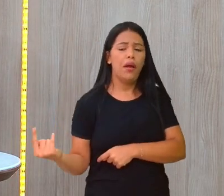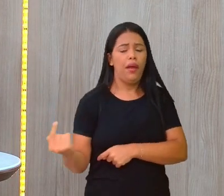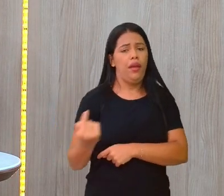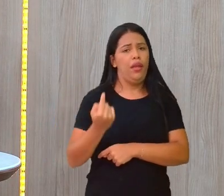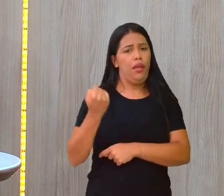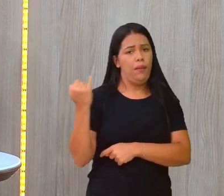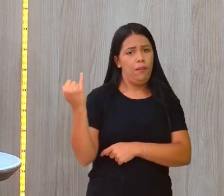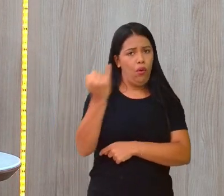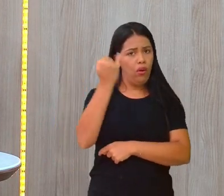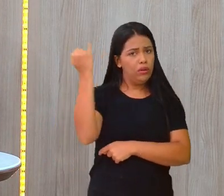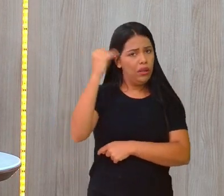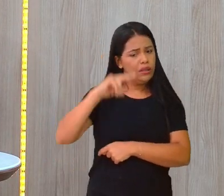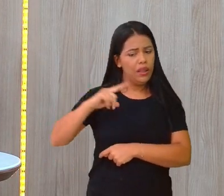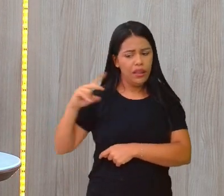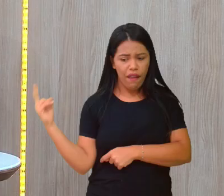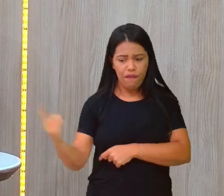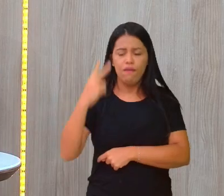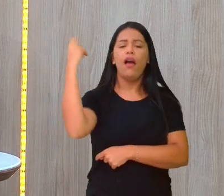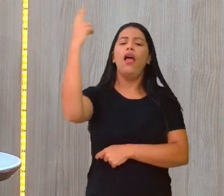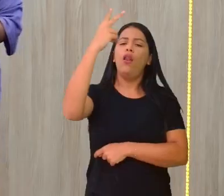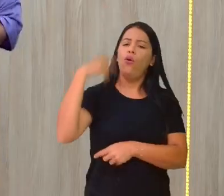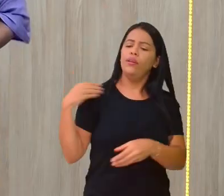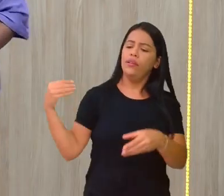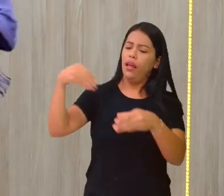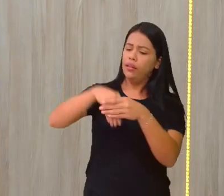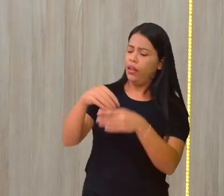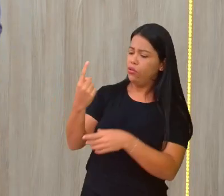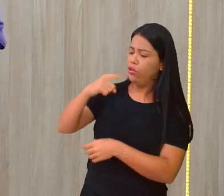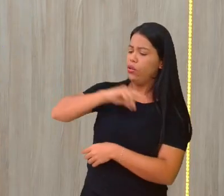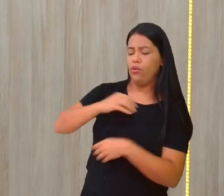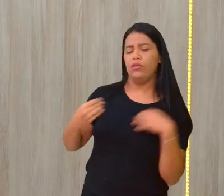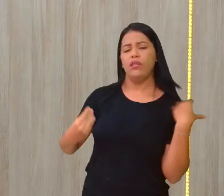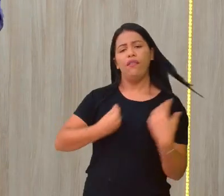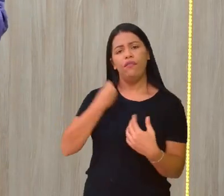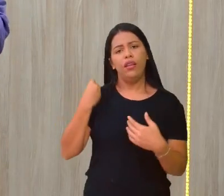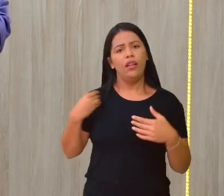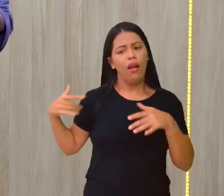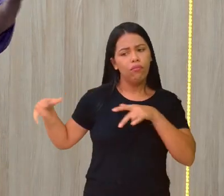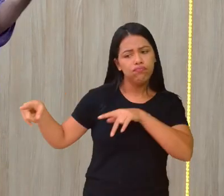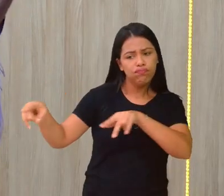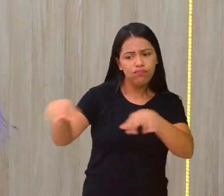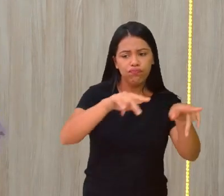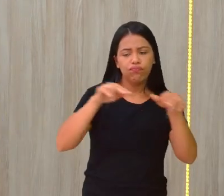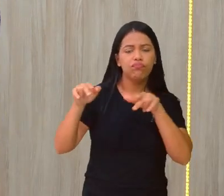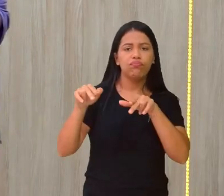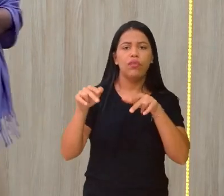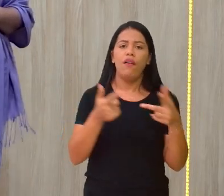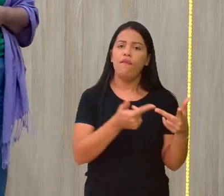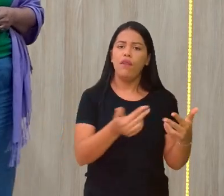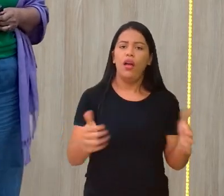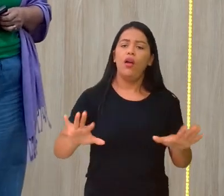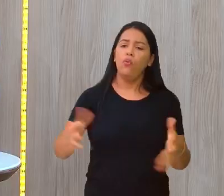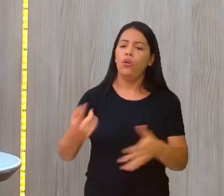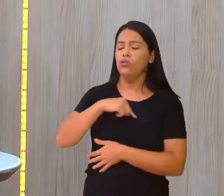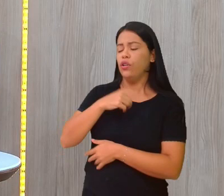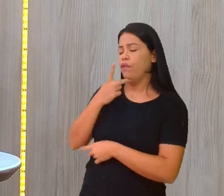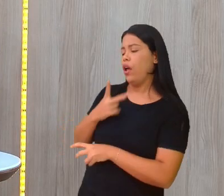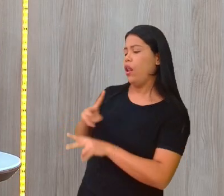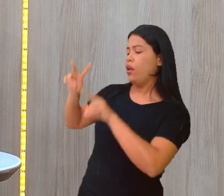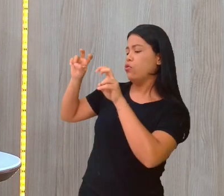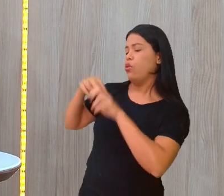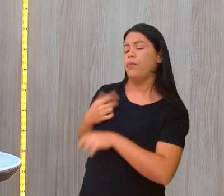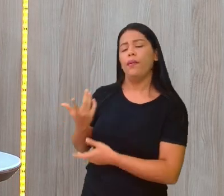o seu valor. Fazem parte, né, da nossa vida, da então, nossa construção social. Cultura brasileira ou